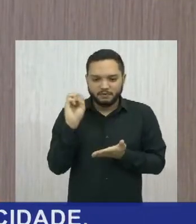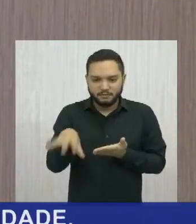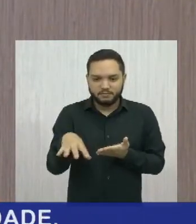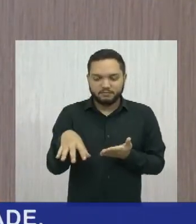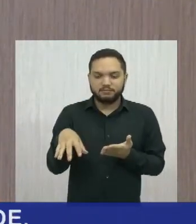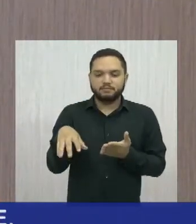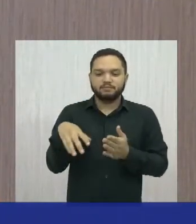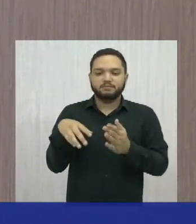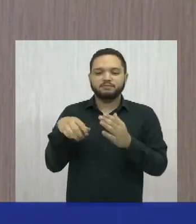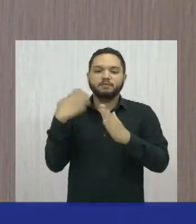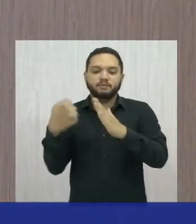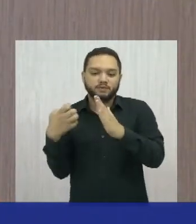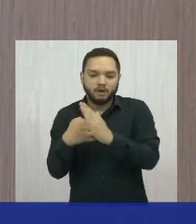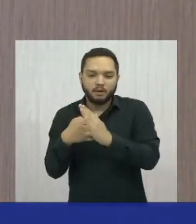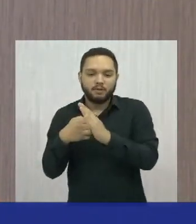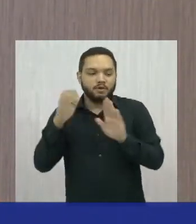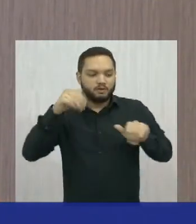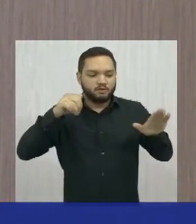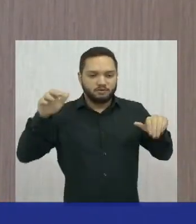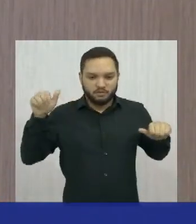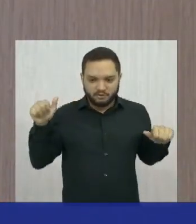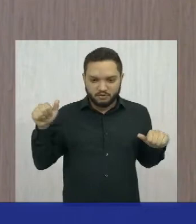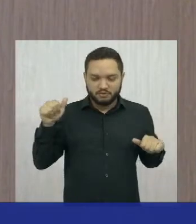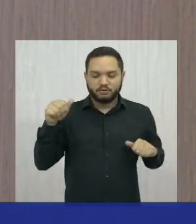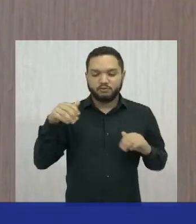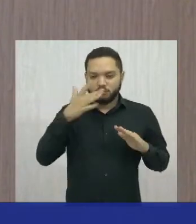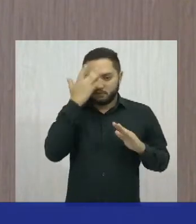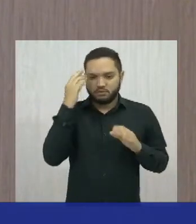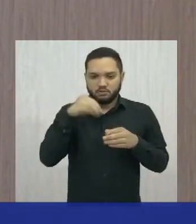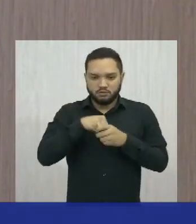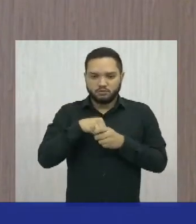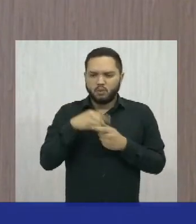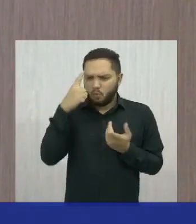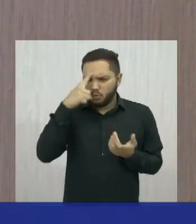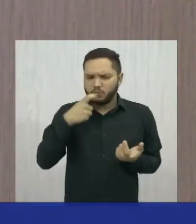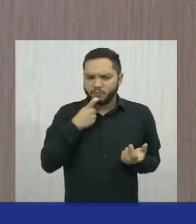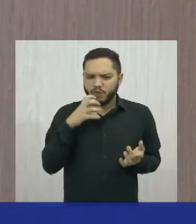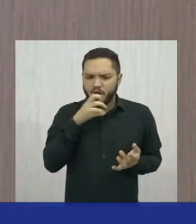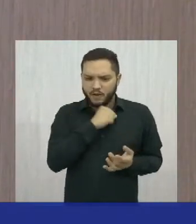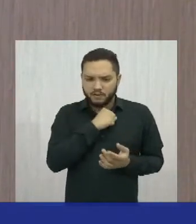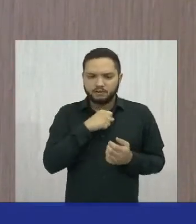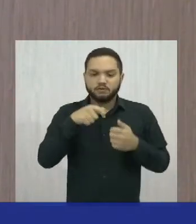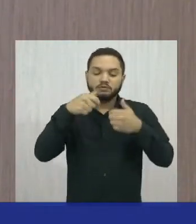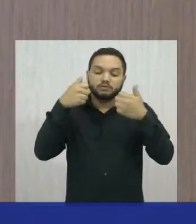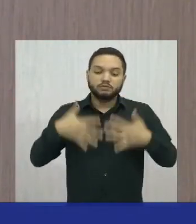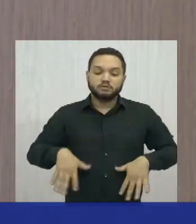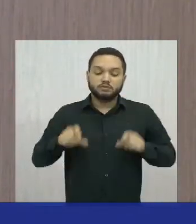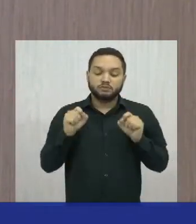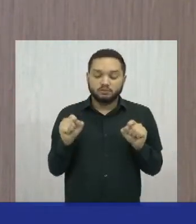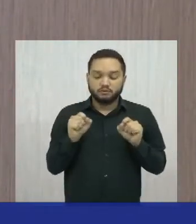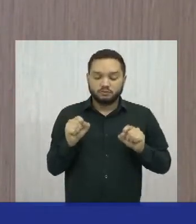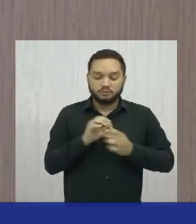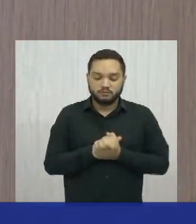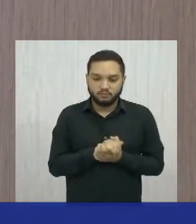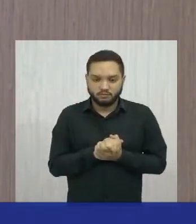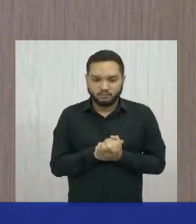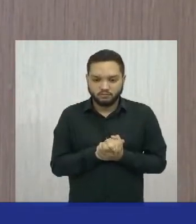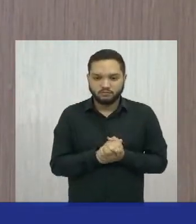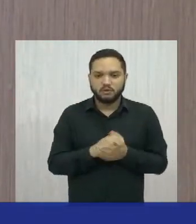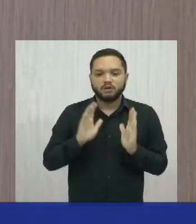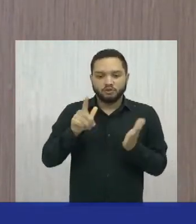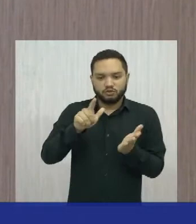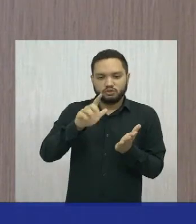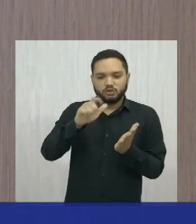ela de imediato mobilizou os moradores. Foi uma correria, mesmo 24 horas. Mas foi colocado assim, nós